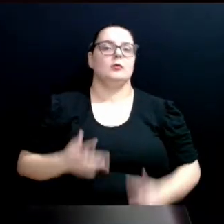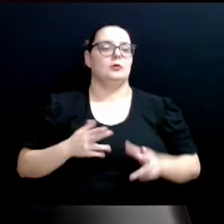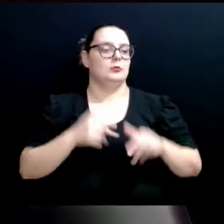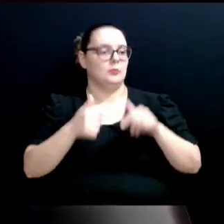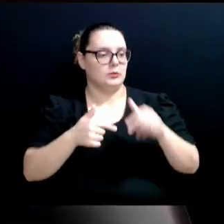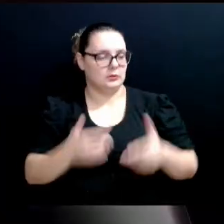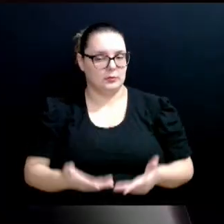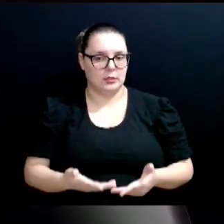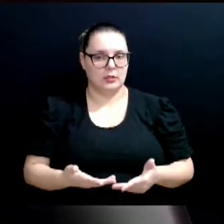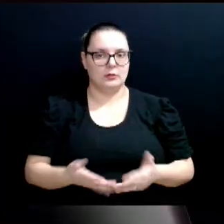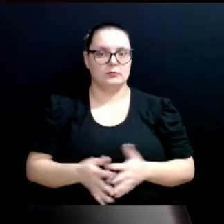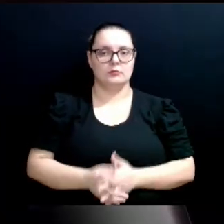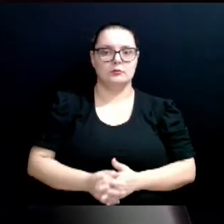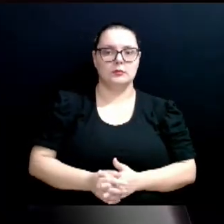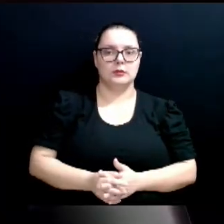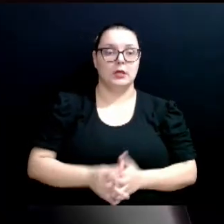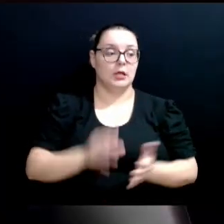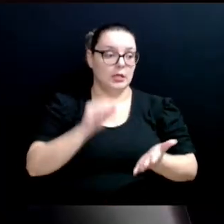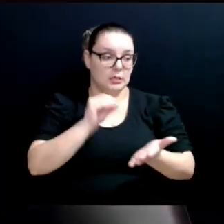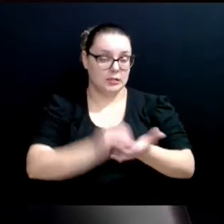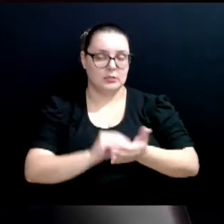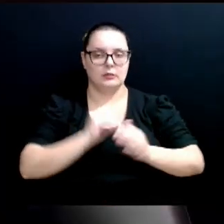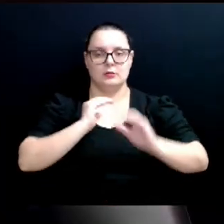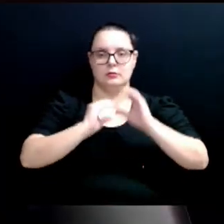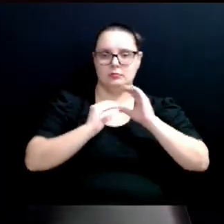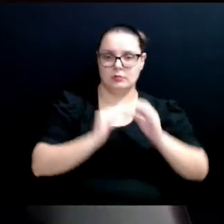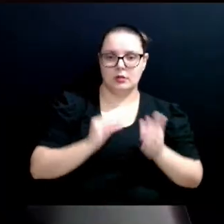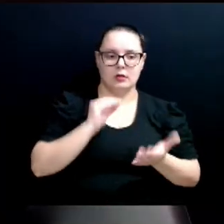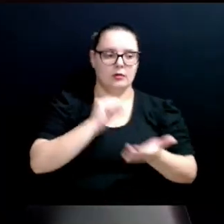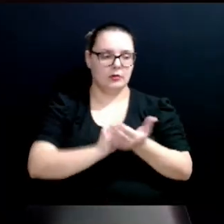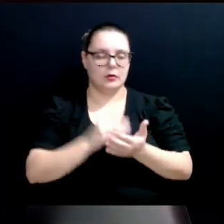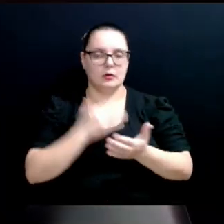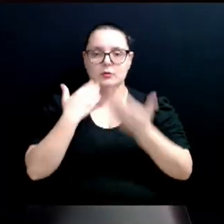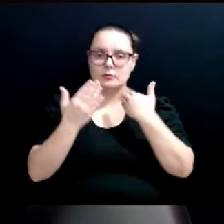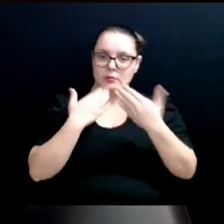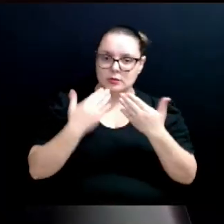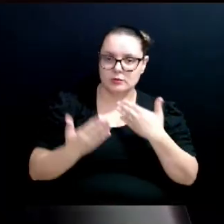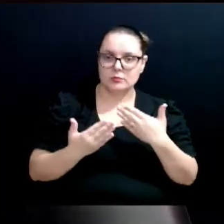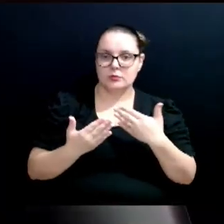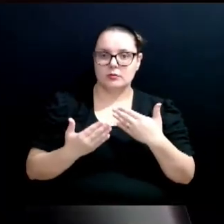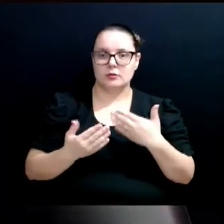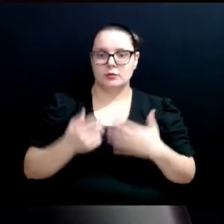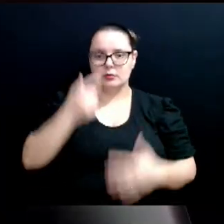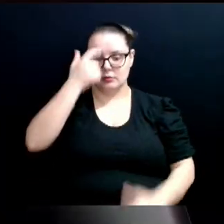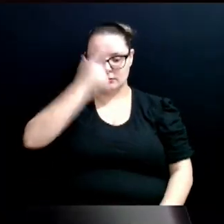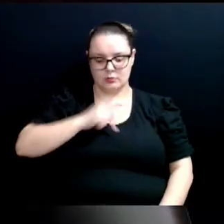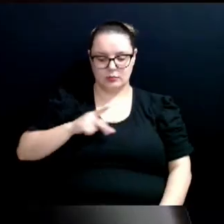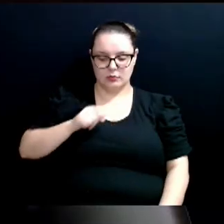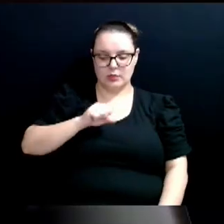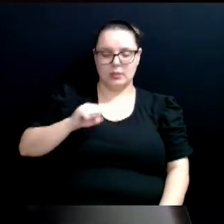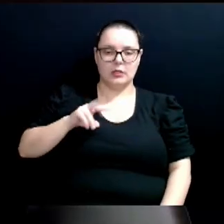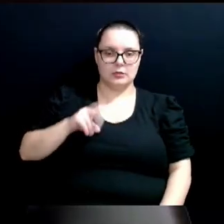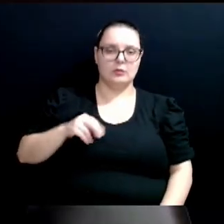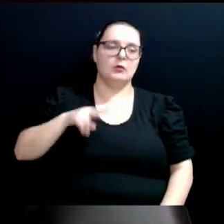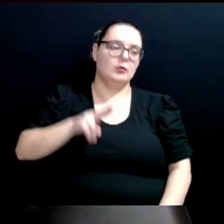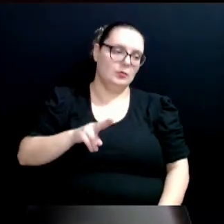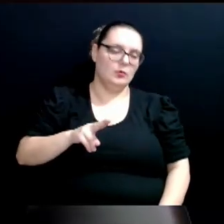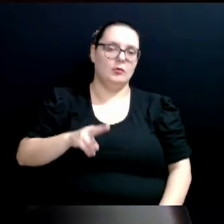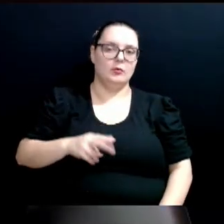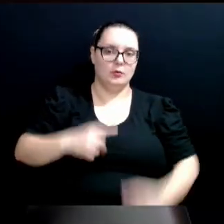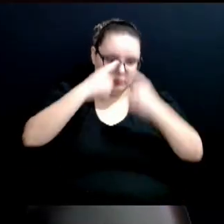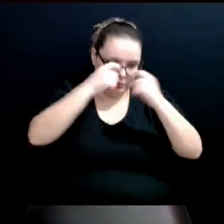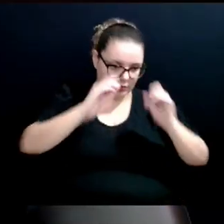essa falta de comunicação, essa falta de diálogo, ou você se tornar muito passivo, ou você se tornar muito agressivo diante das